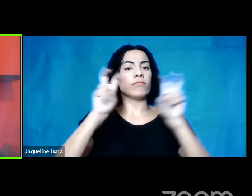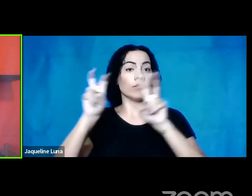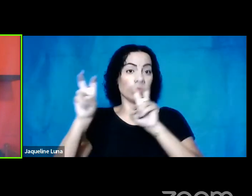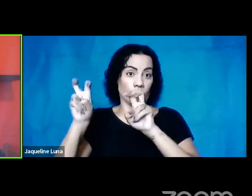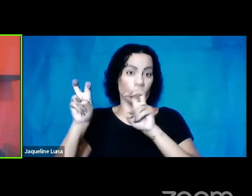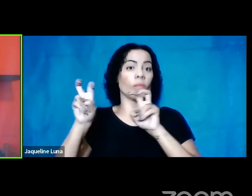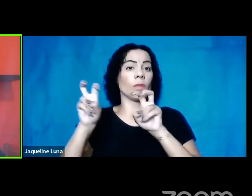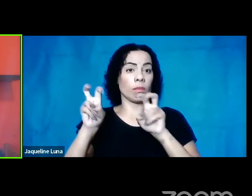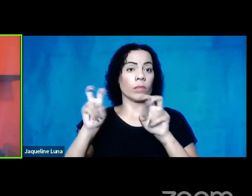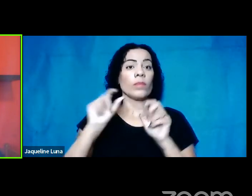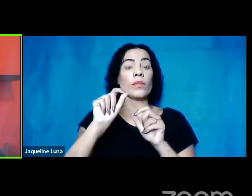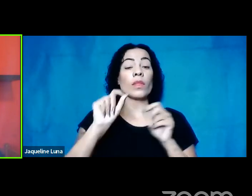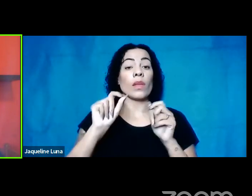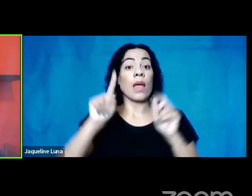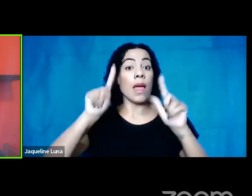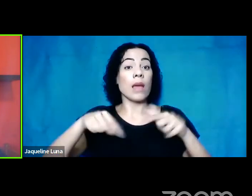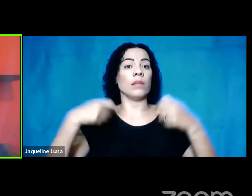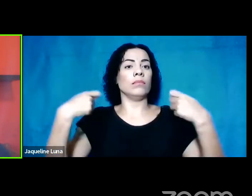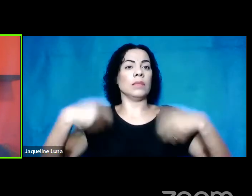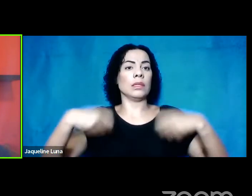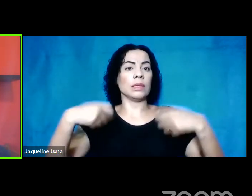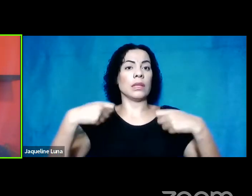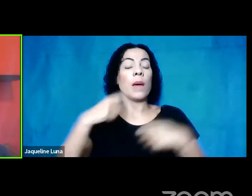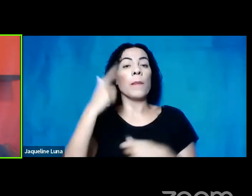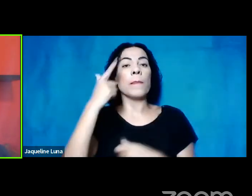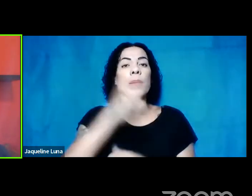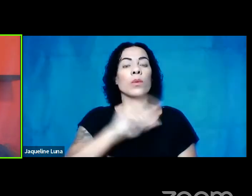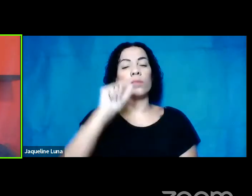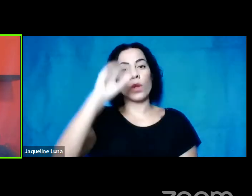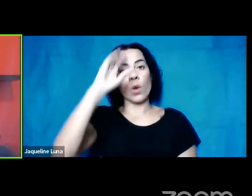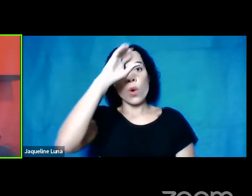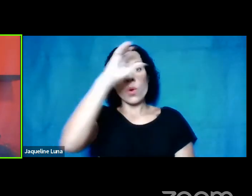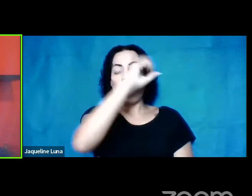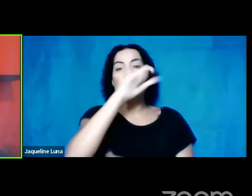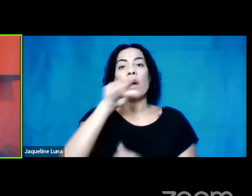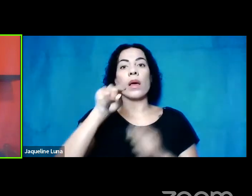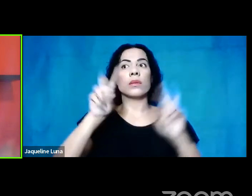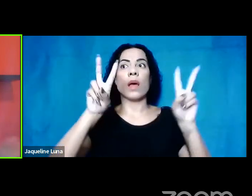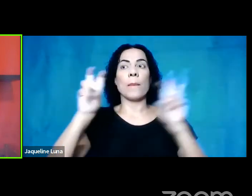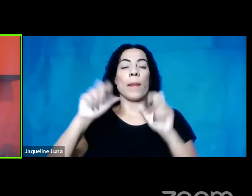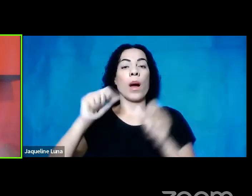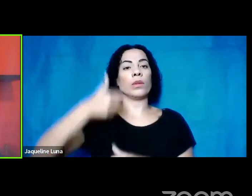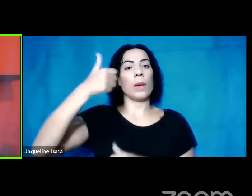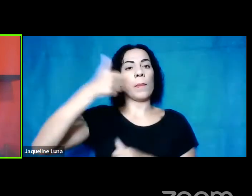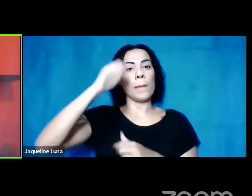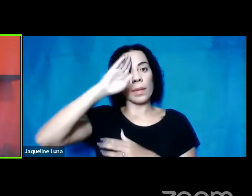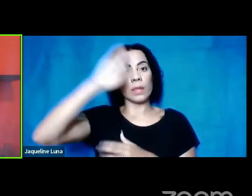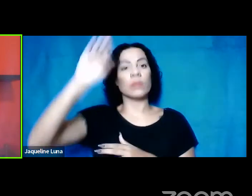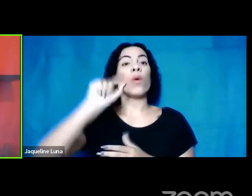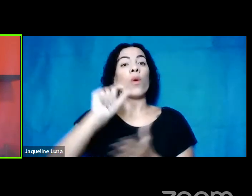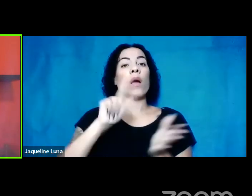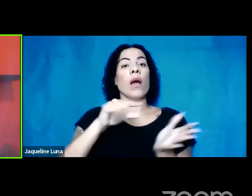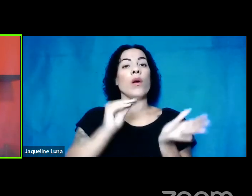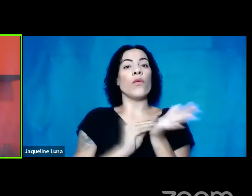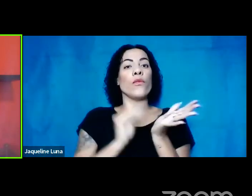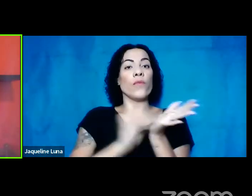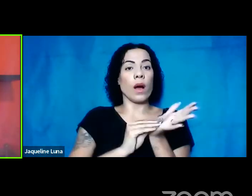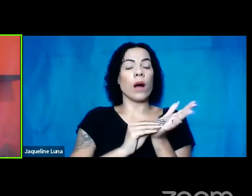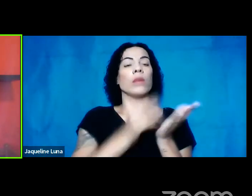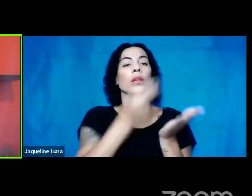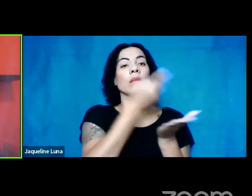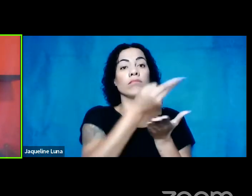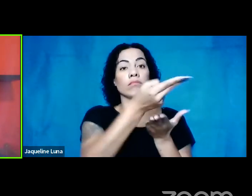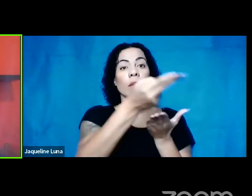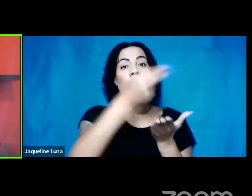necessariamente, que são necessários para que se compreenda aquela pauta primária, que era a falta de leito em municípios menores no Rio de Janeiro.